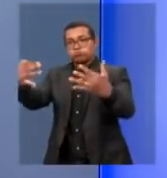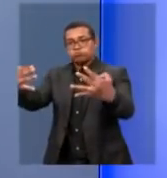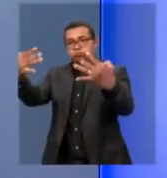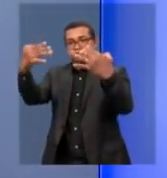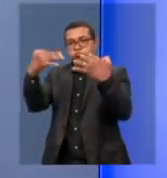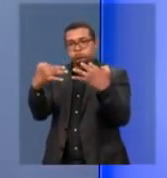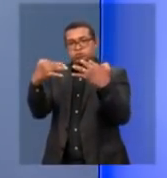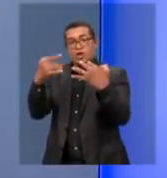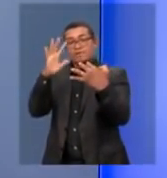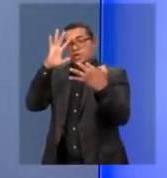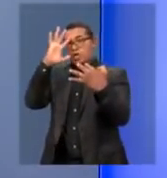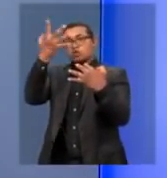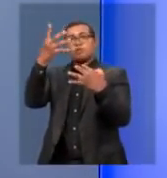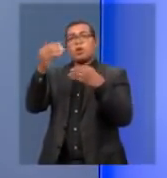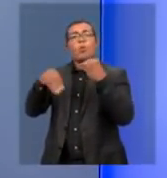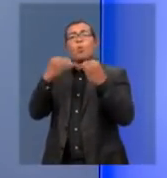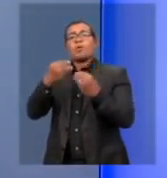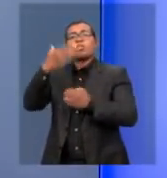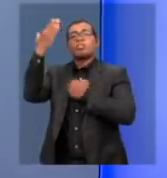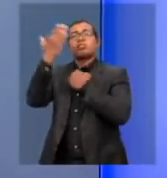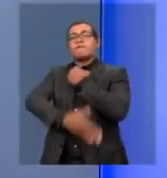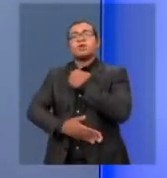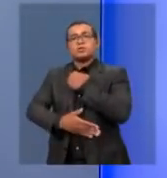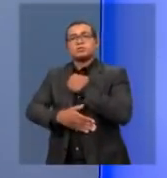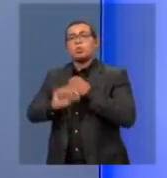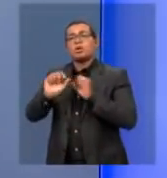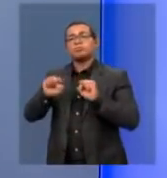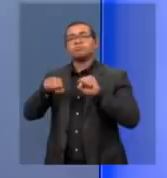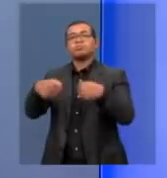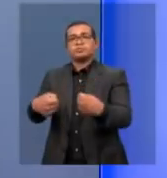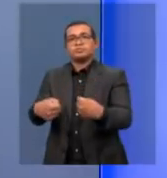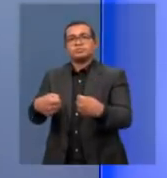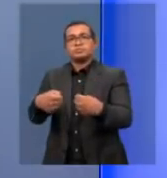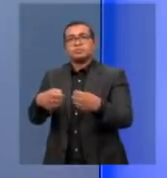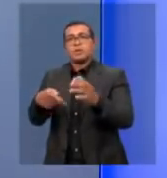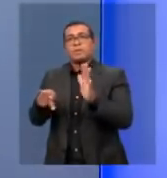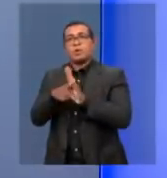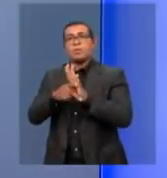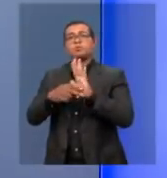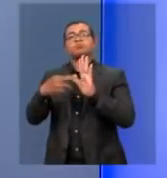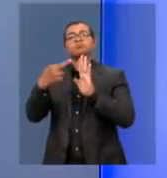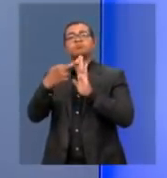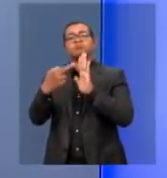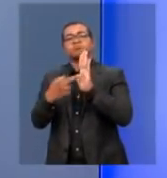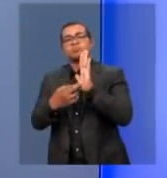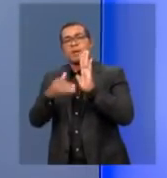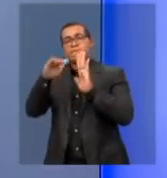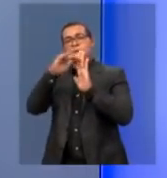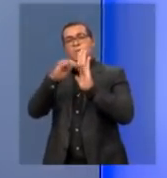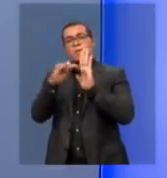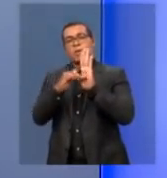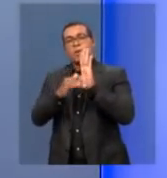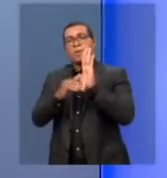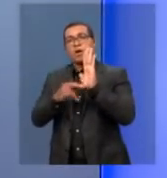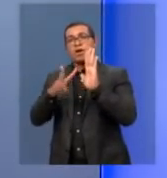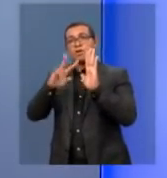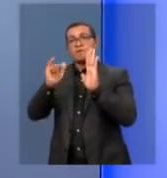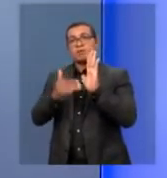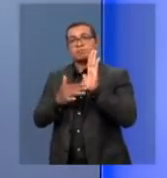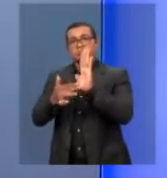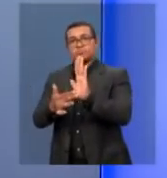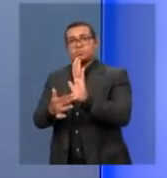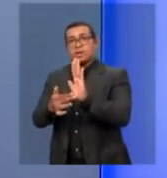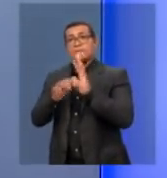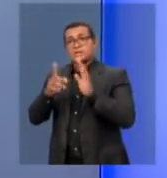as nossas bandeiras as nossas pautas as pautas que serão levadas à assembléia legislativa para a definição agora eu não vou fazer